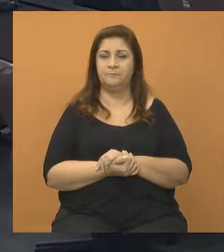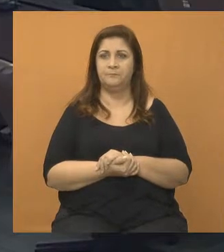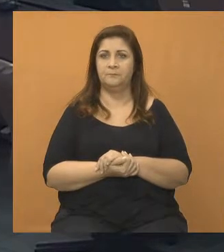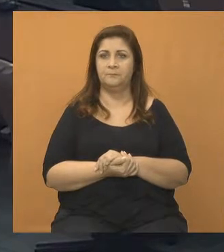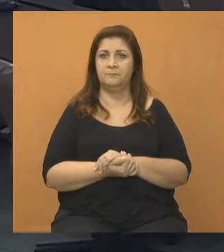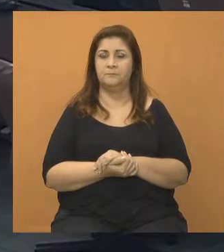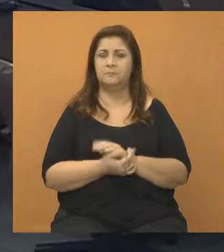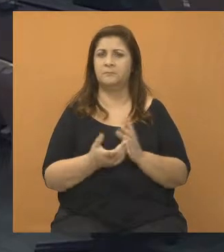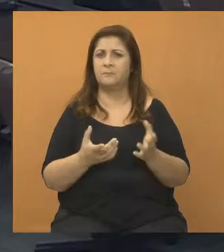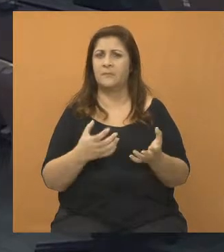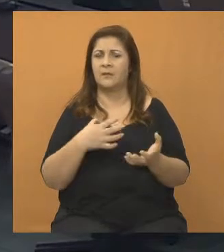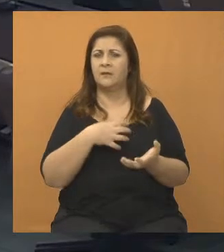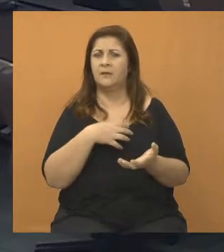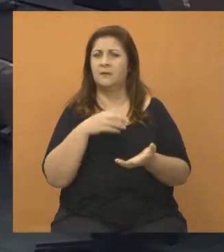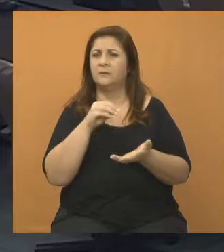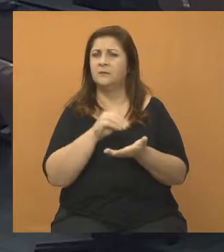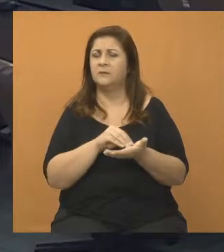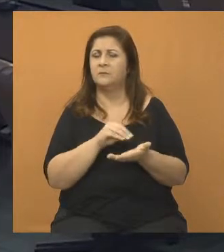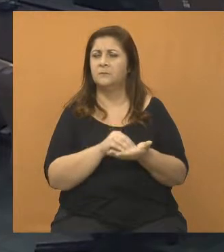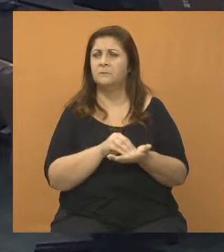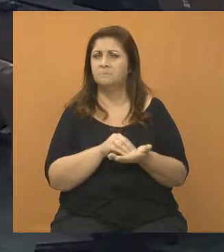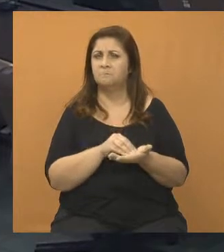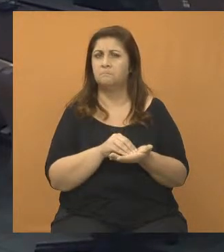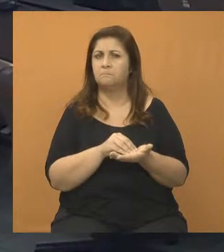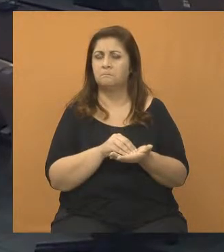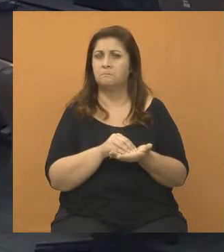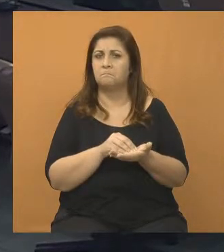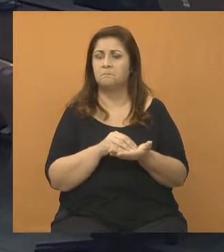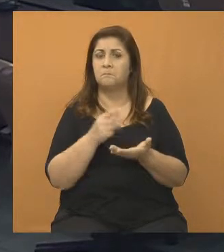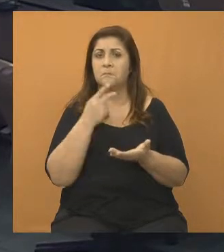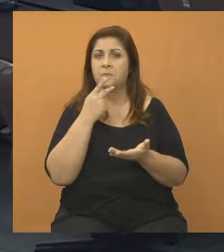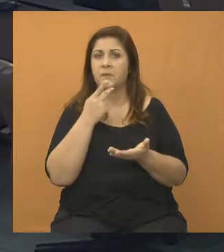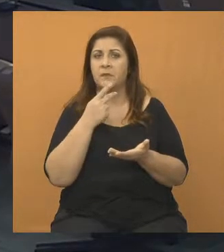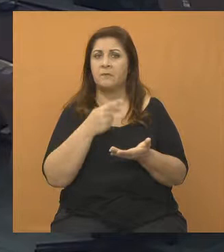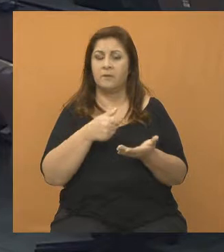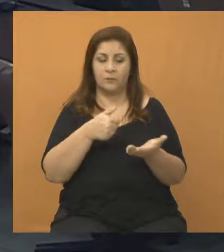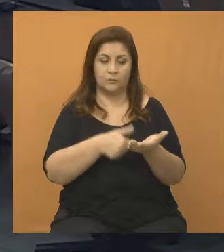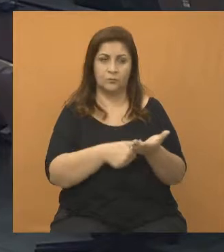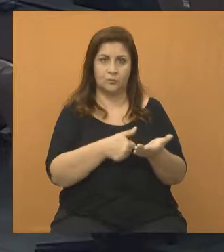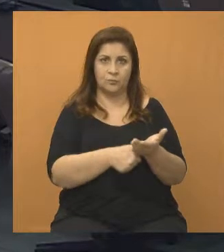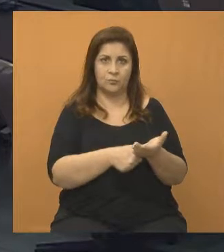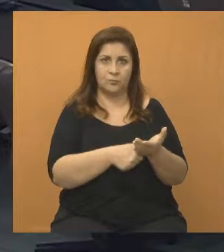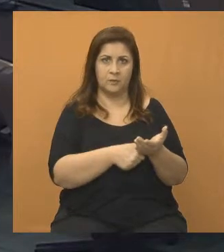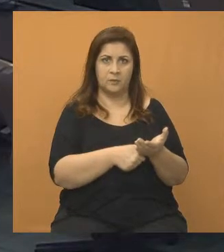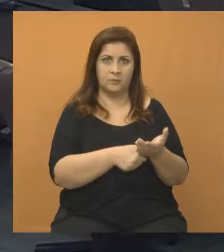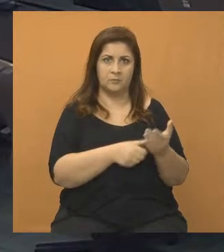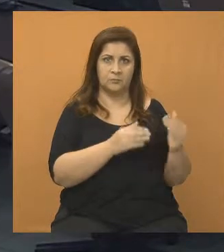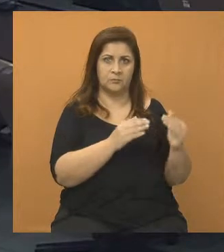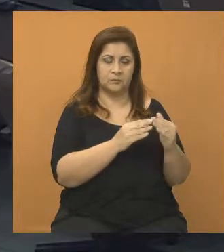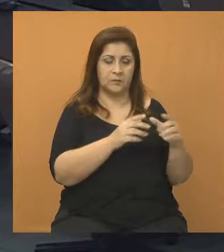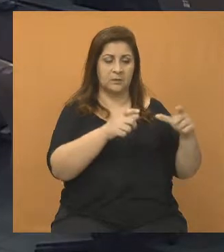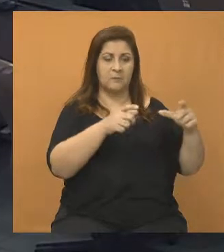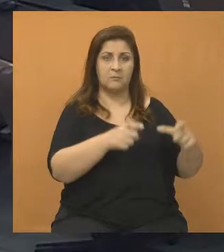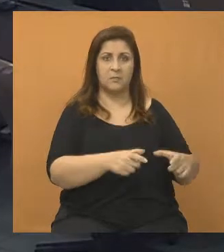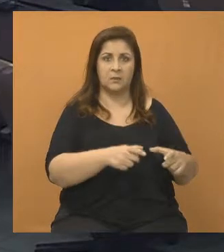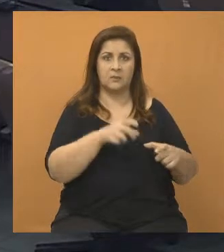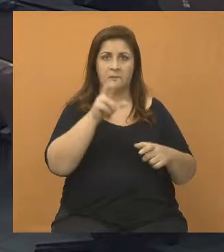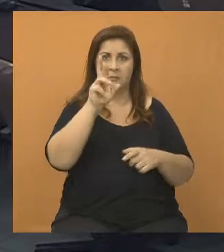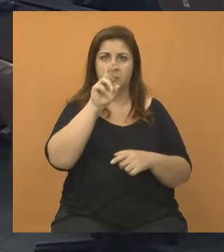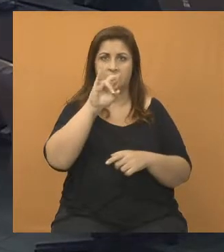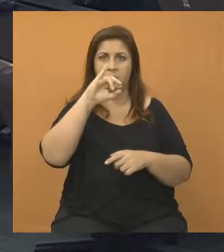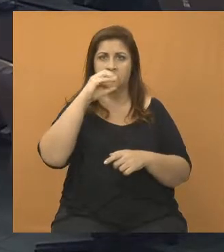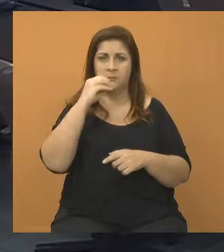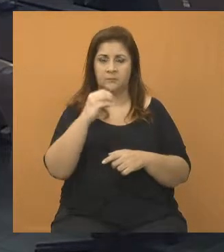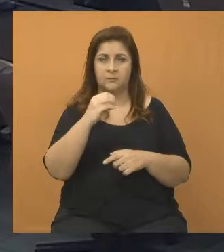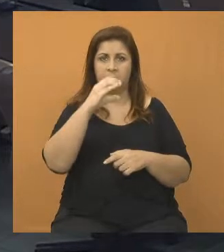Celso, eu senti falta na menção aqui da regularização fundiária justamente do bairro Rio Comprido,